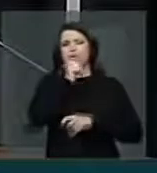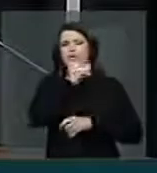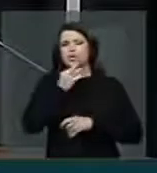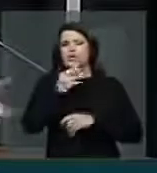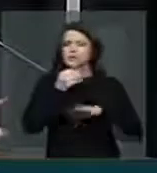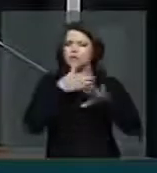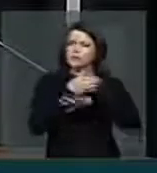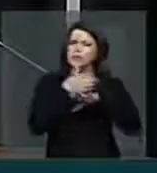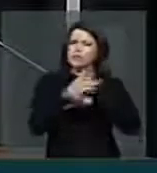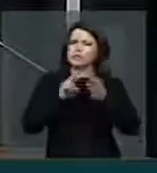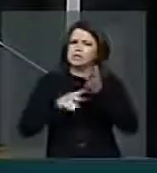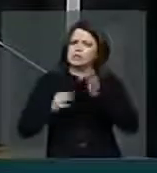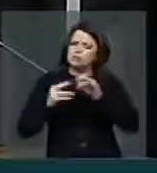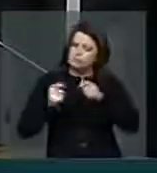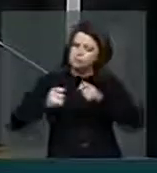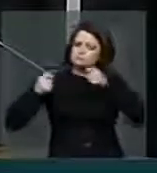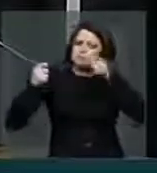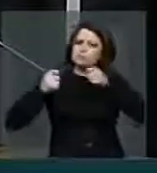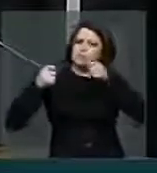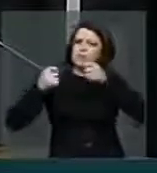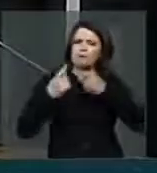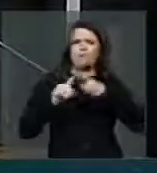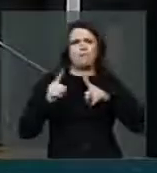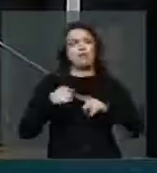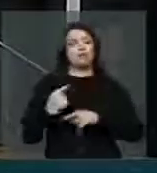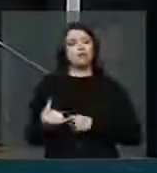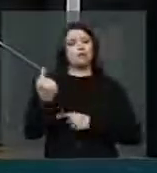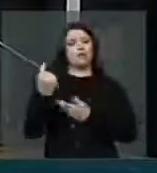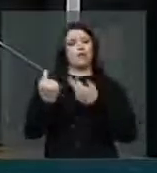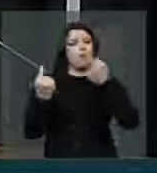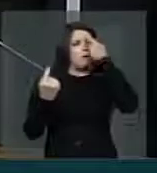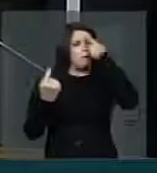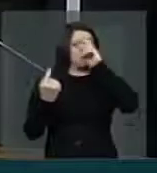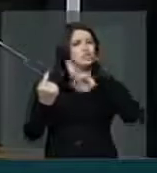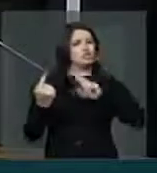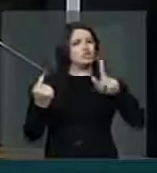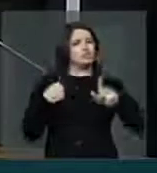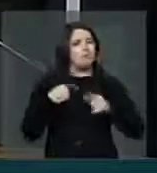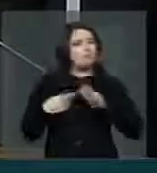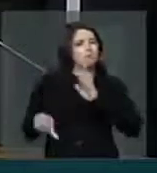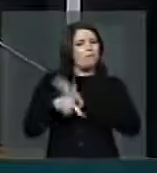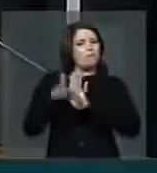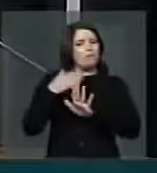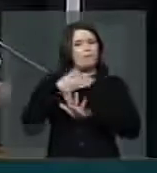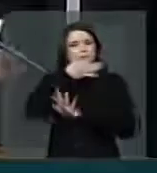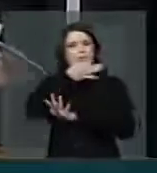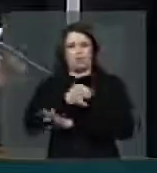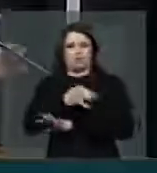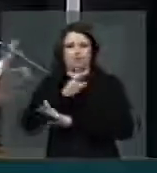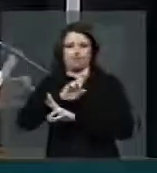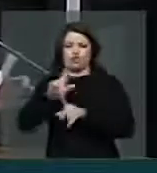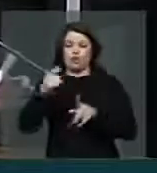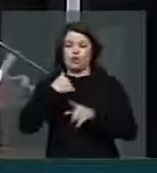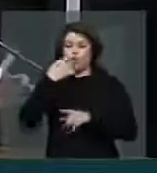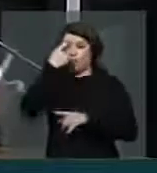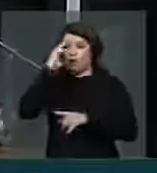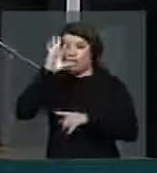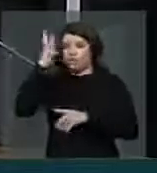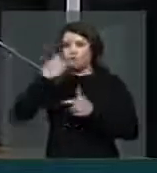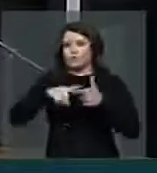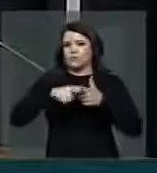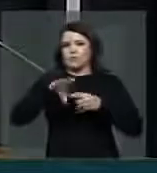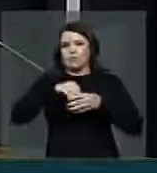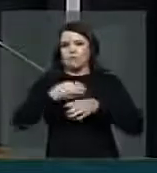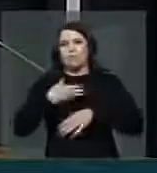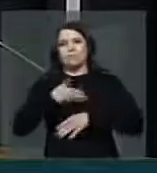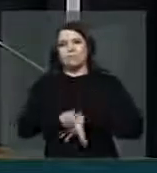do sindicato, de todas as mobilizações, mas eu tenho um pensamento assim, muito próprio a respeito deste assunto. Eu acho que nós temos que resolver a questão da presença